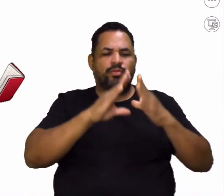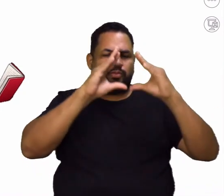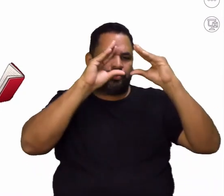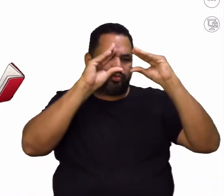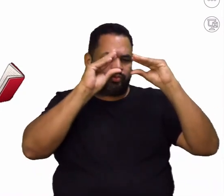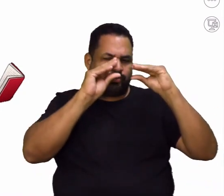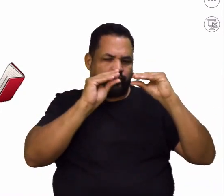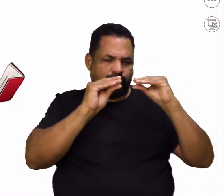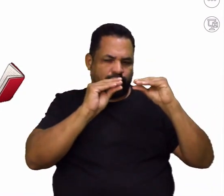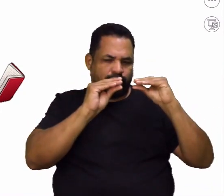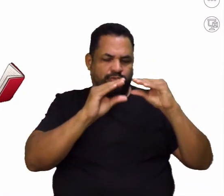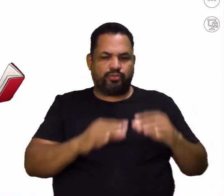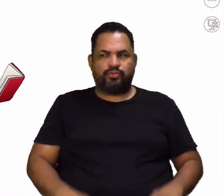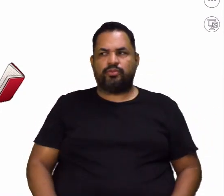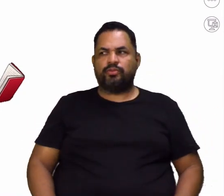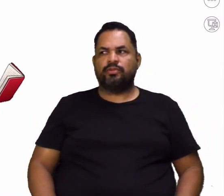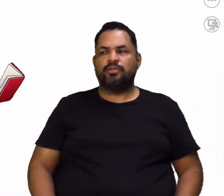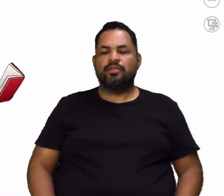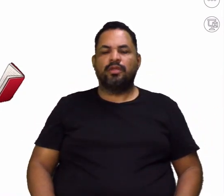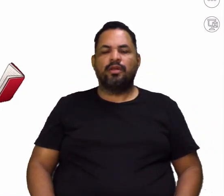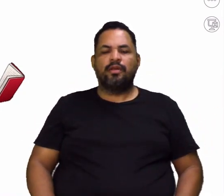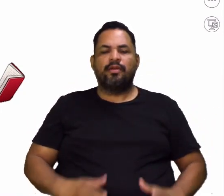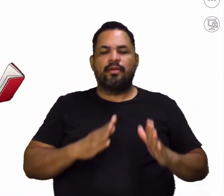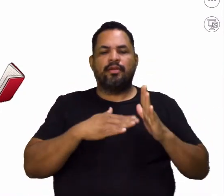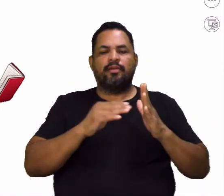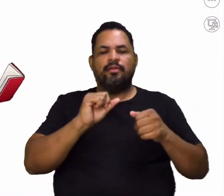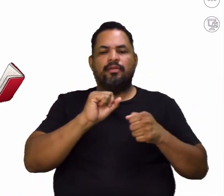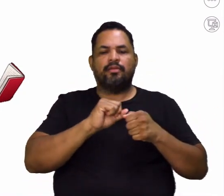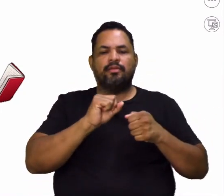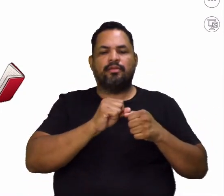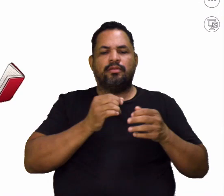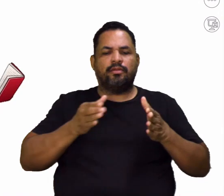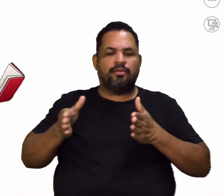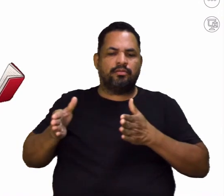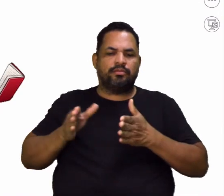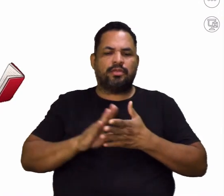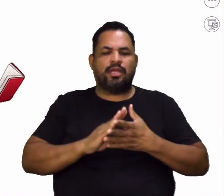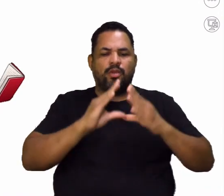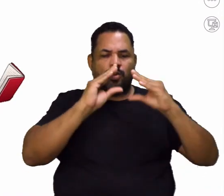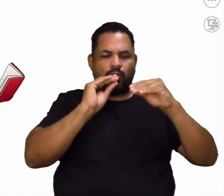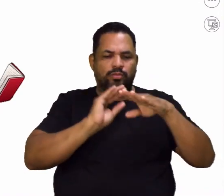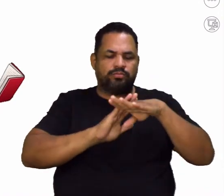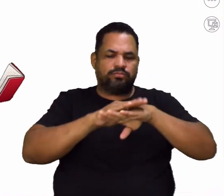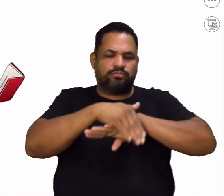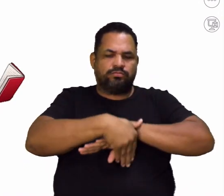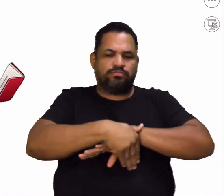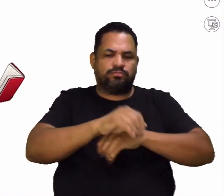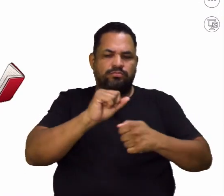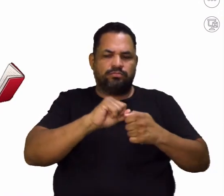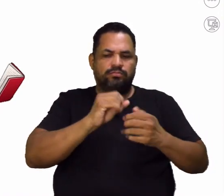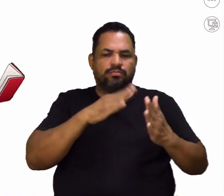que esse essa pintura foi feita no período noturno beleza